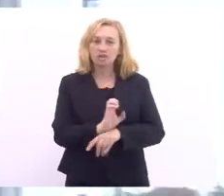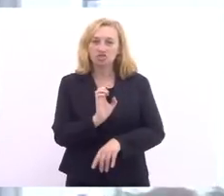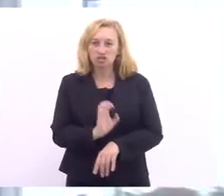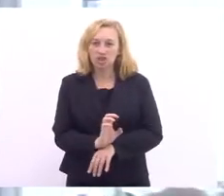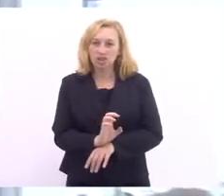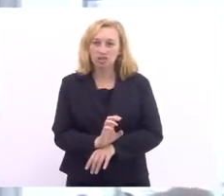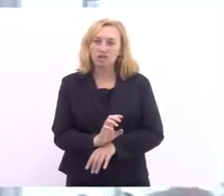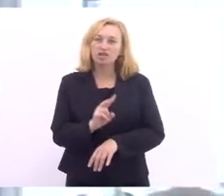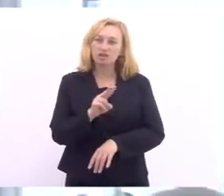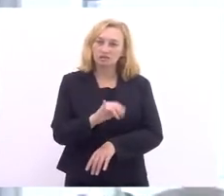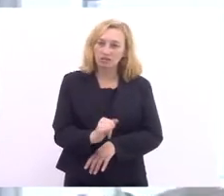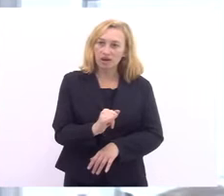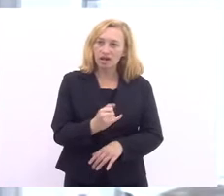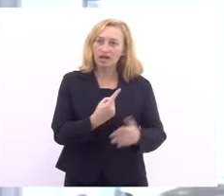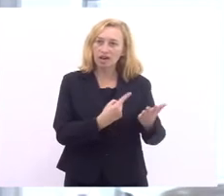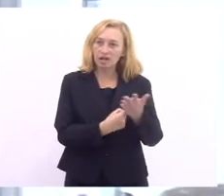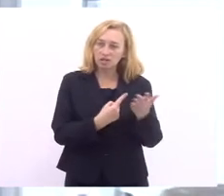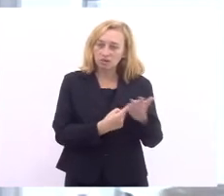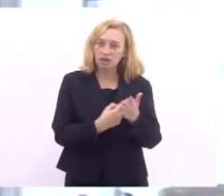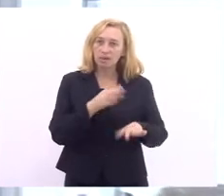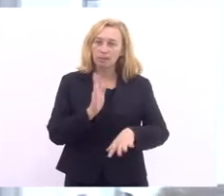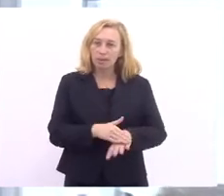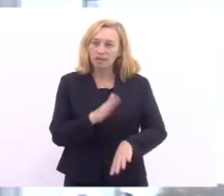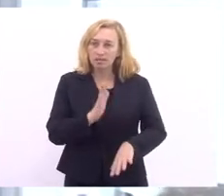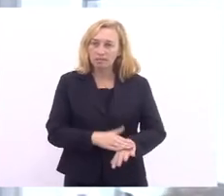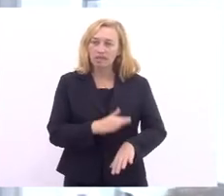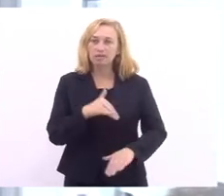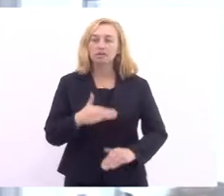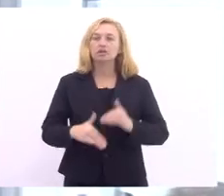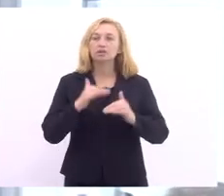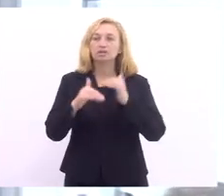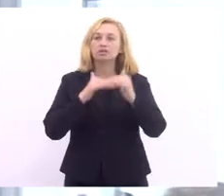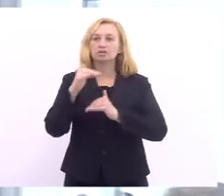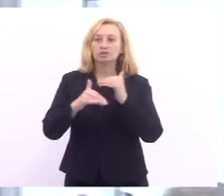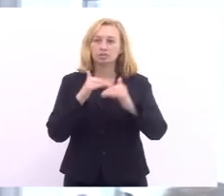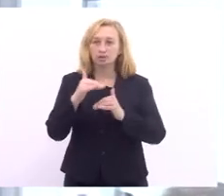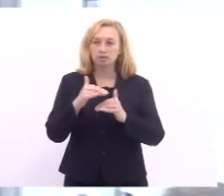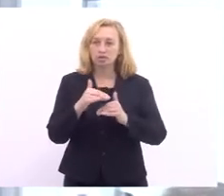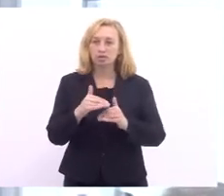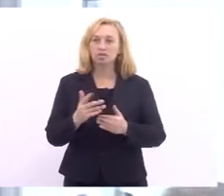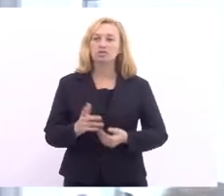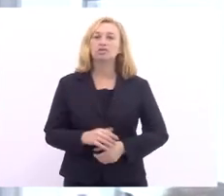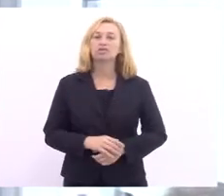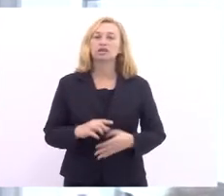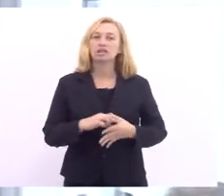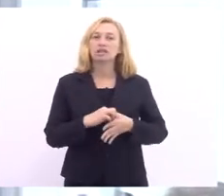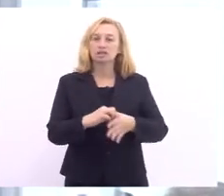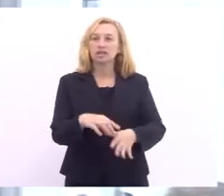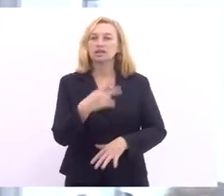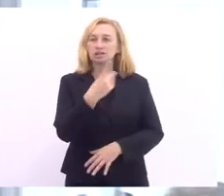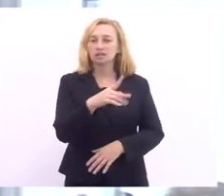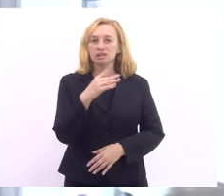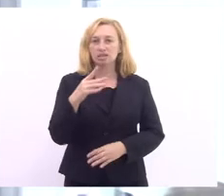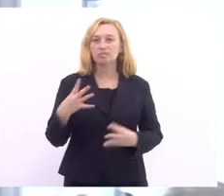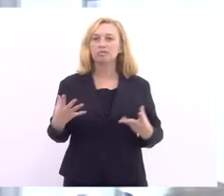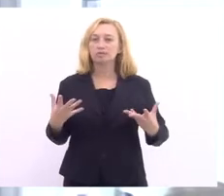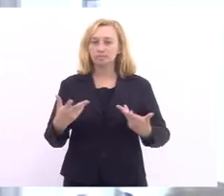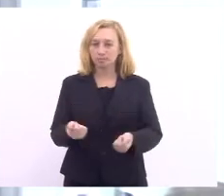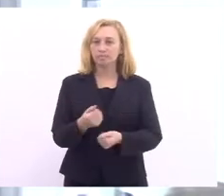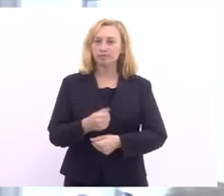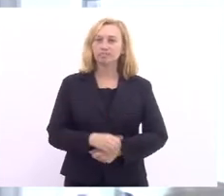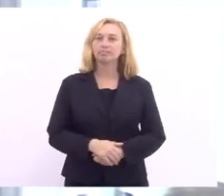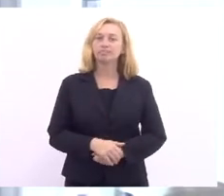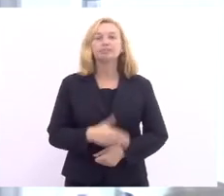ainda vai muito muito ainda fazer pelos movimentos do tapas movimentar líder e ele é fantástica